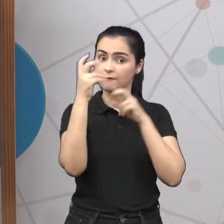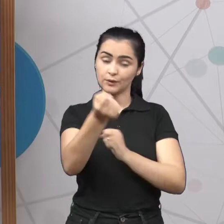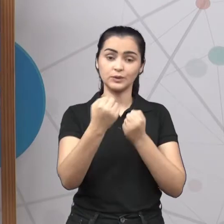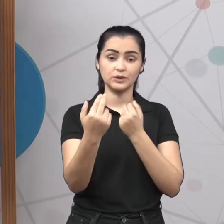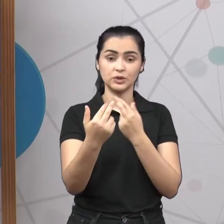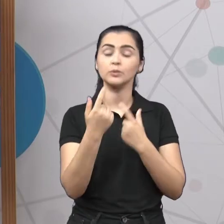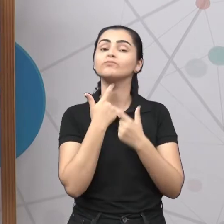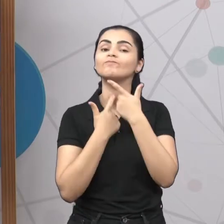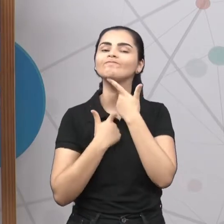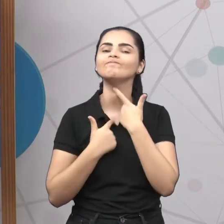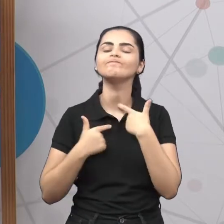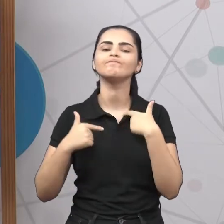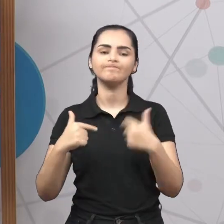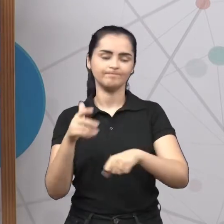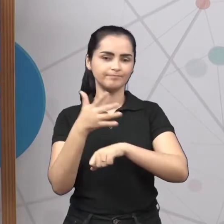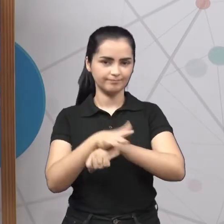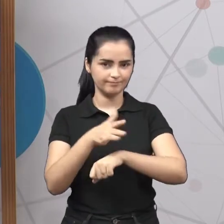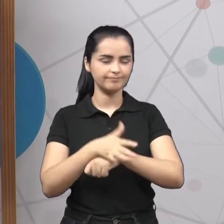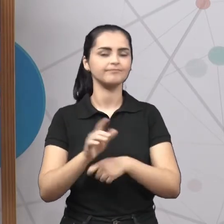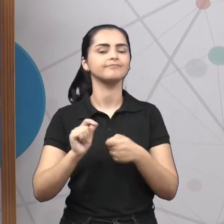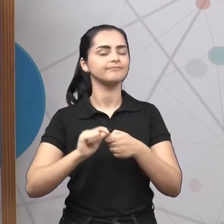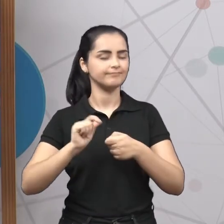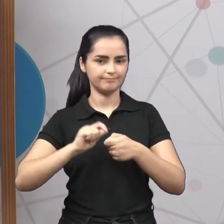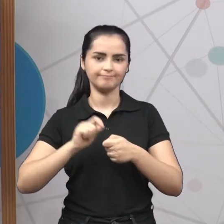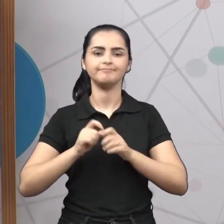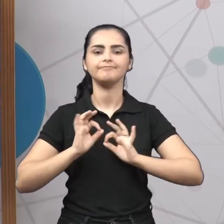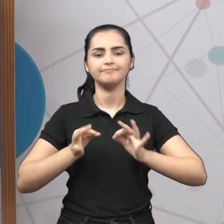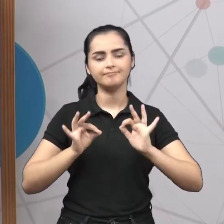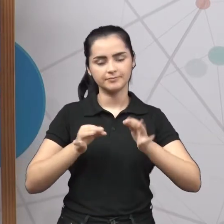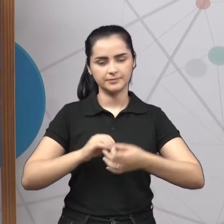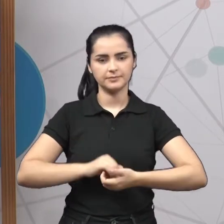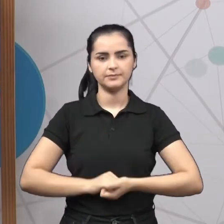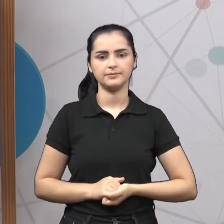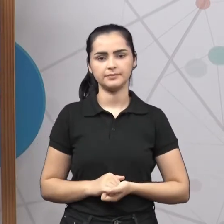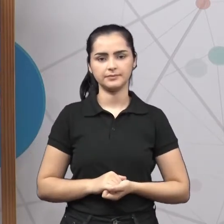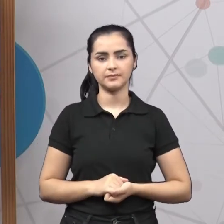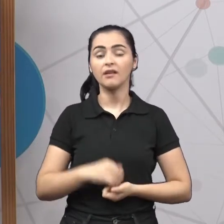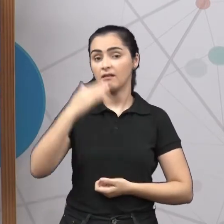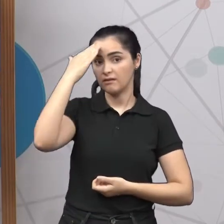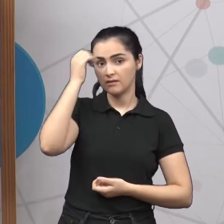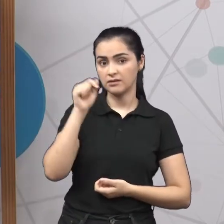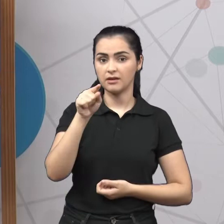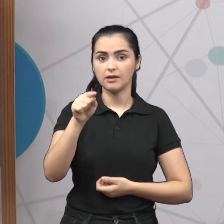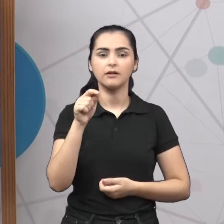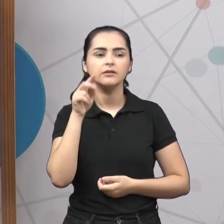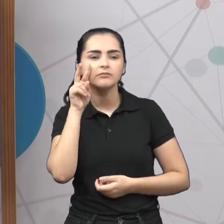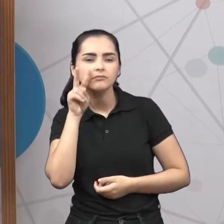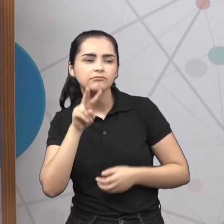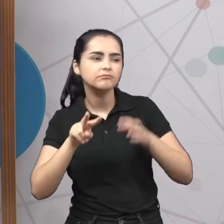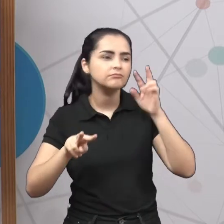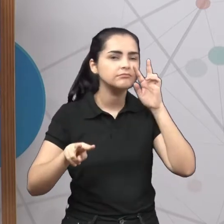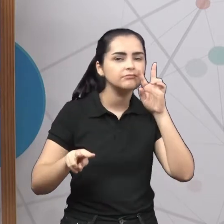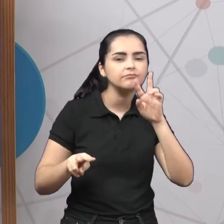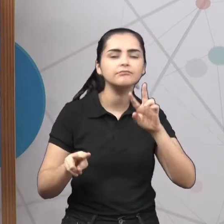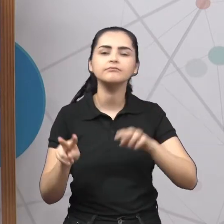e a mesma vontade de fazer. Não é isso? E eu sei que você fica